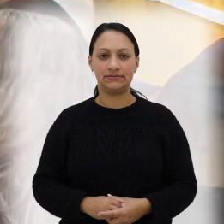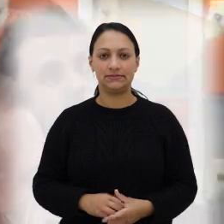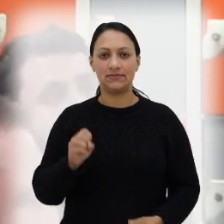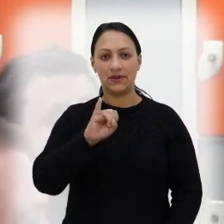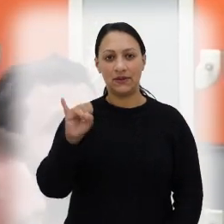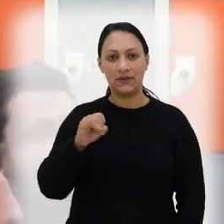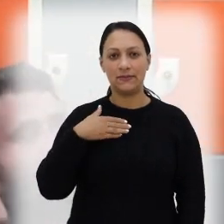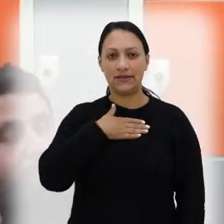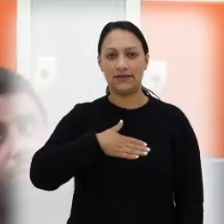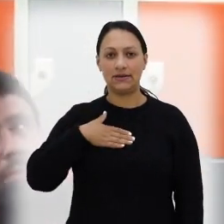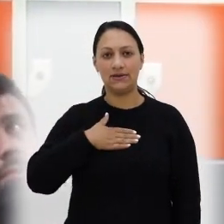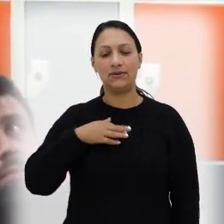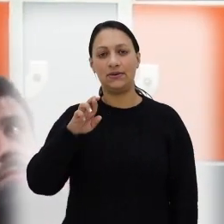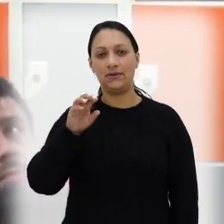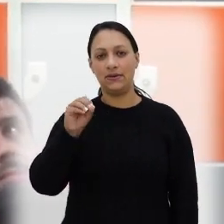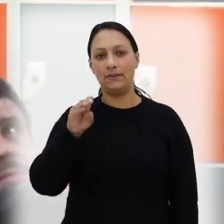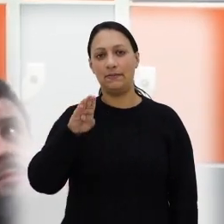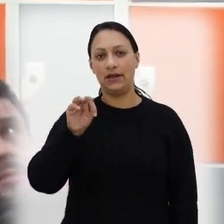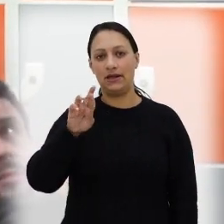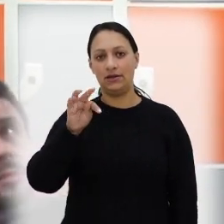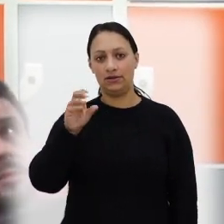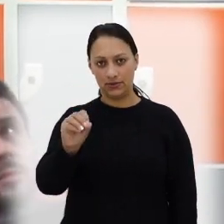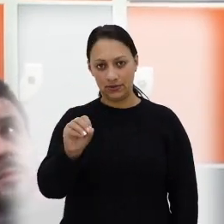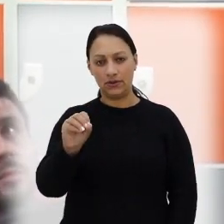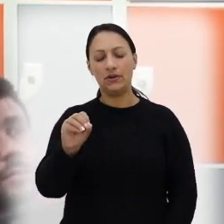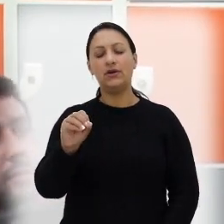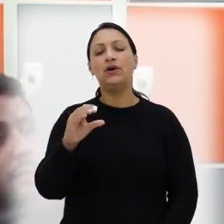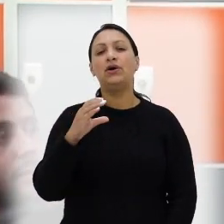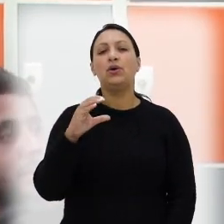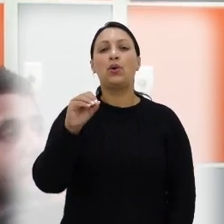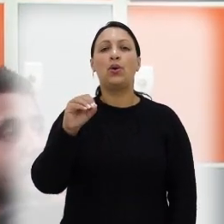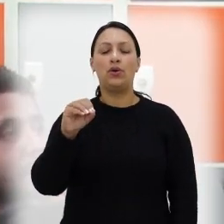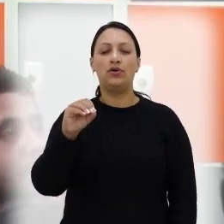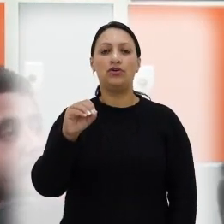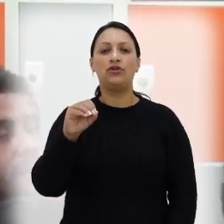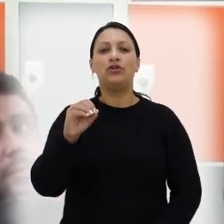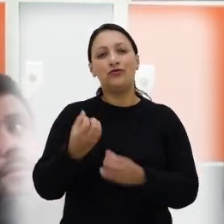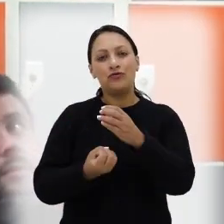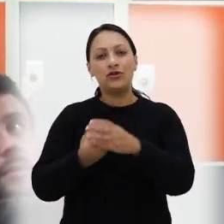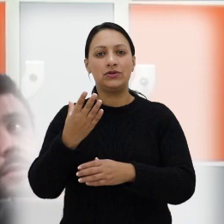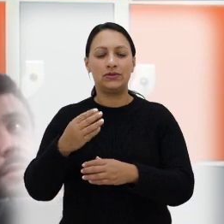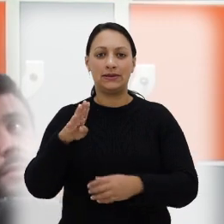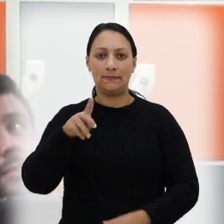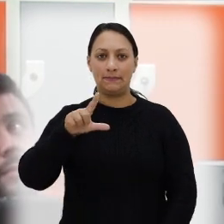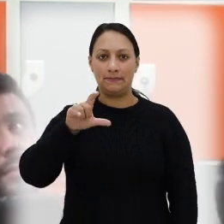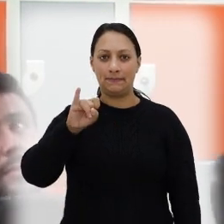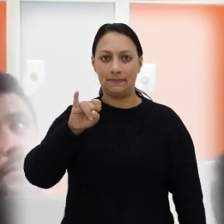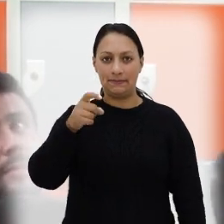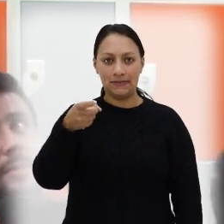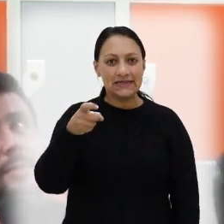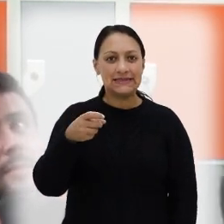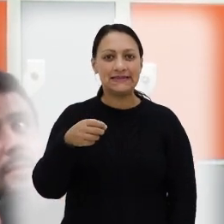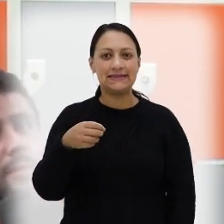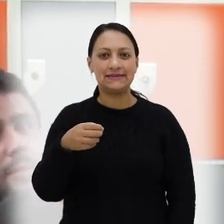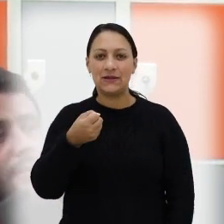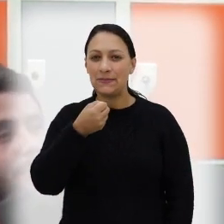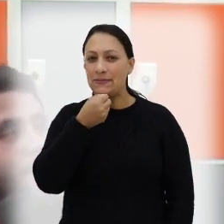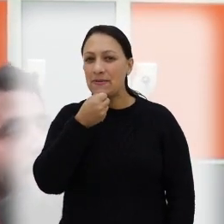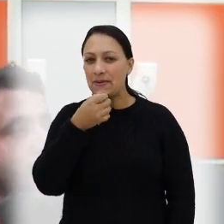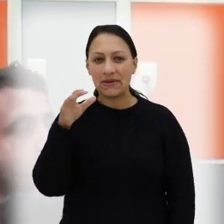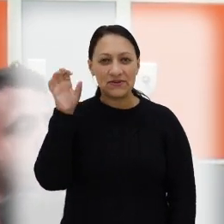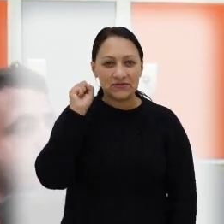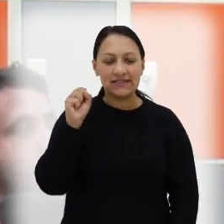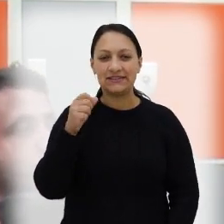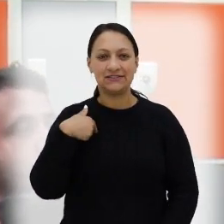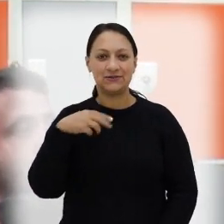Oi, pessoal, prazer, eu sou o Roberto Muniz, eu sou cofundador da Blix. Estão me ouvindo bem? Eu nunca falei no microfone. Sou cofundador da Blix. A